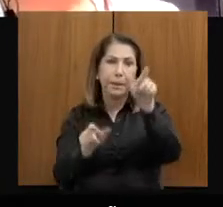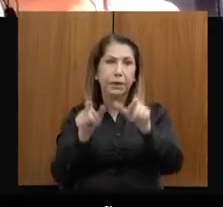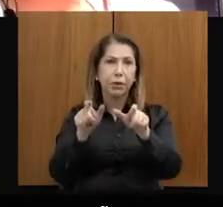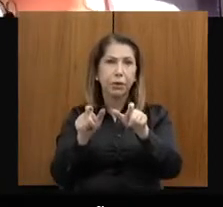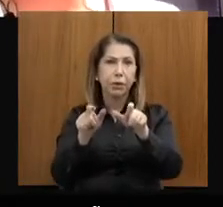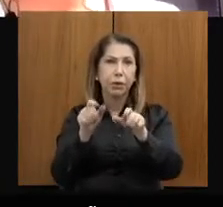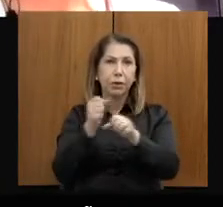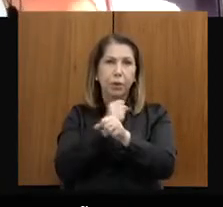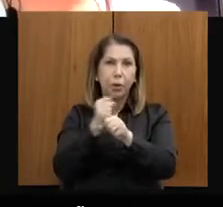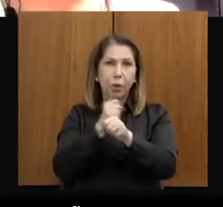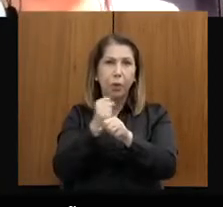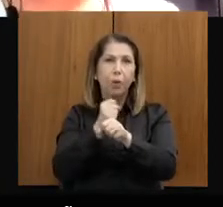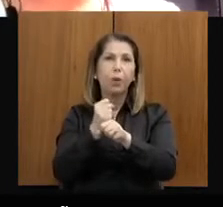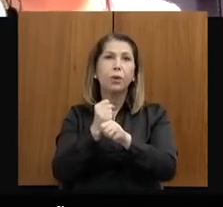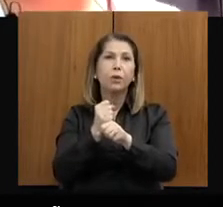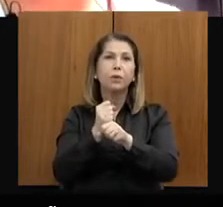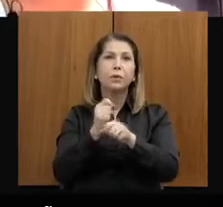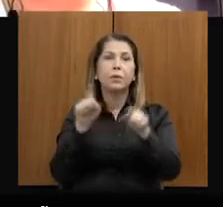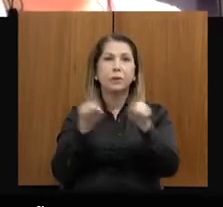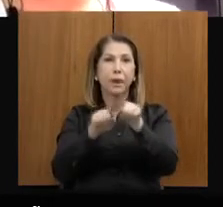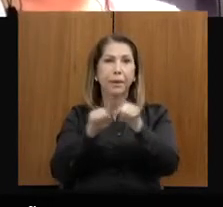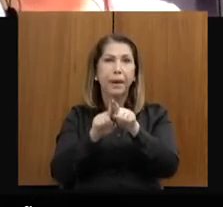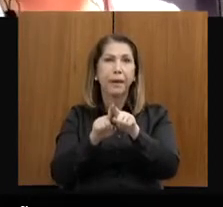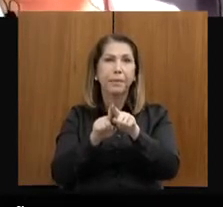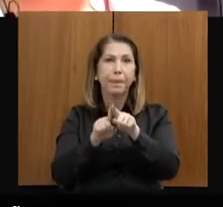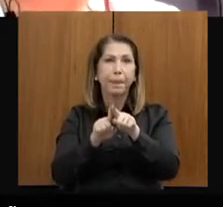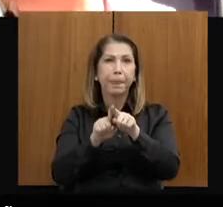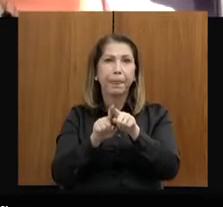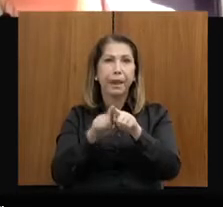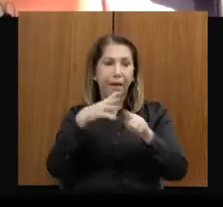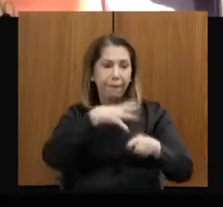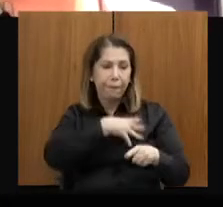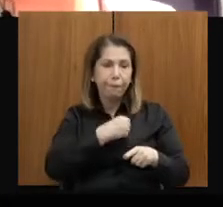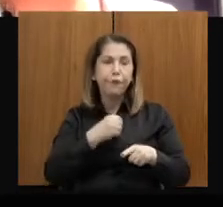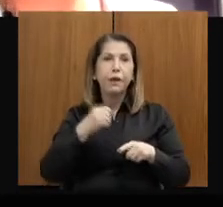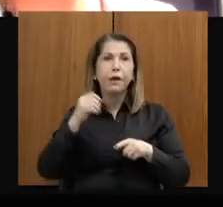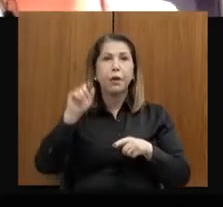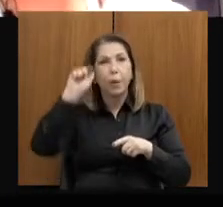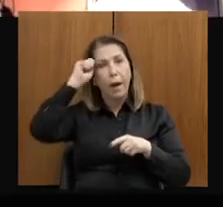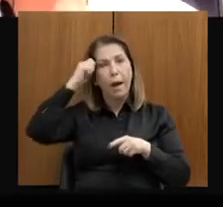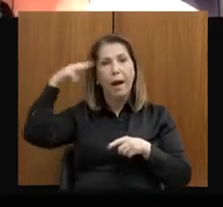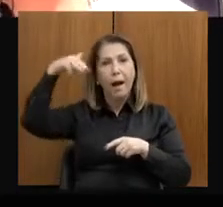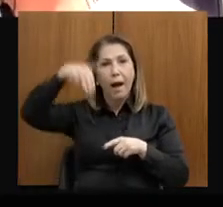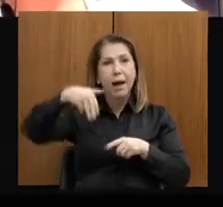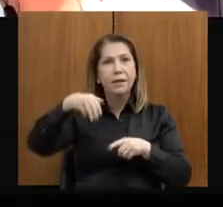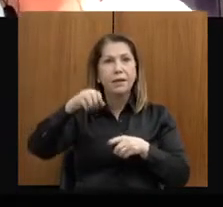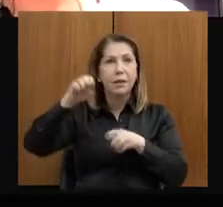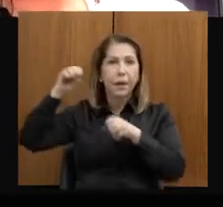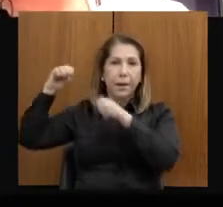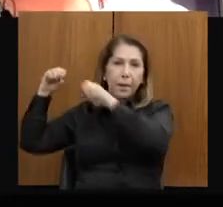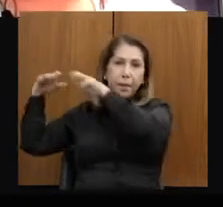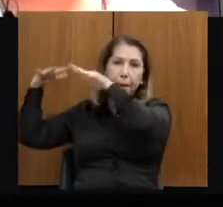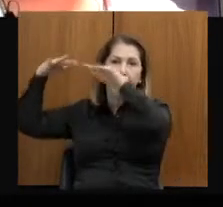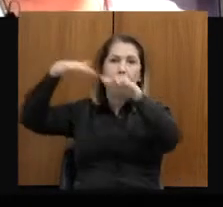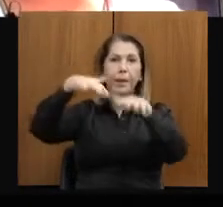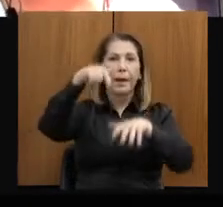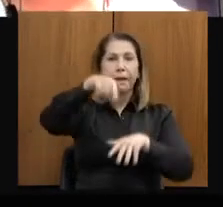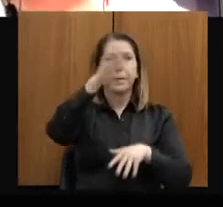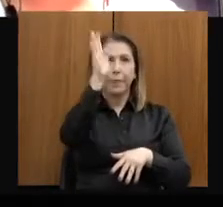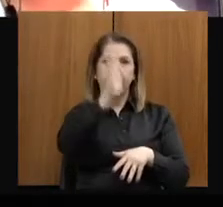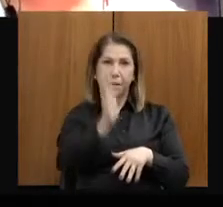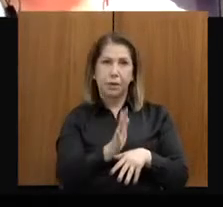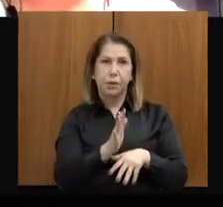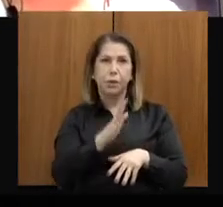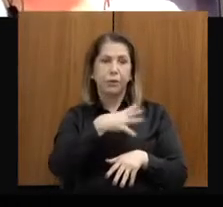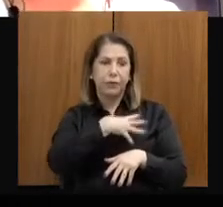pendurar micos dos povos afro panorâmicos se constituir em tão importantes na diáspora na formação do que hoje o Brasil